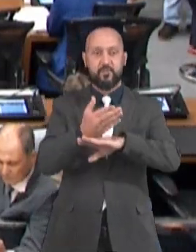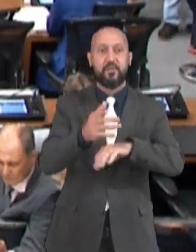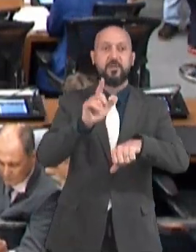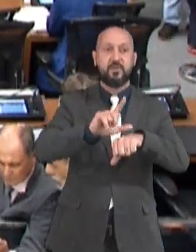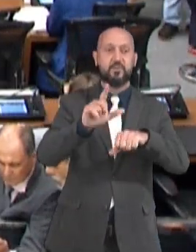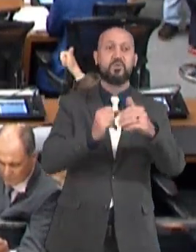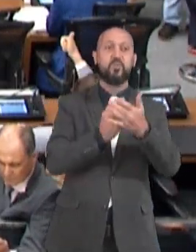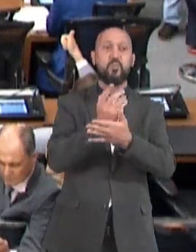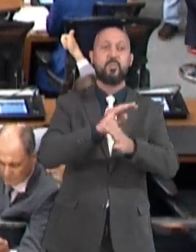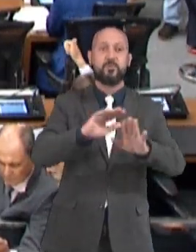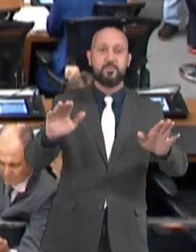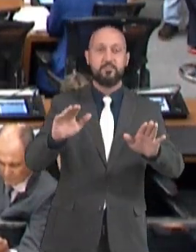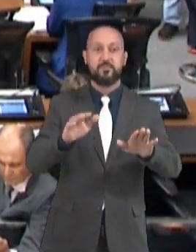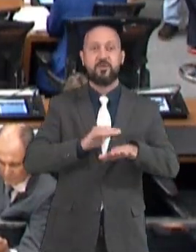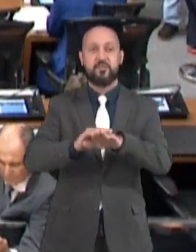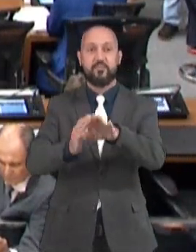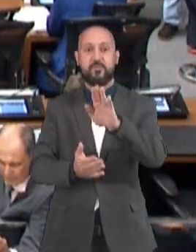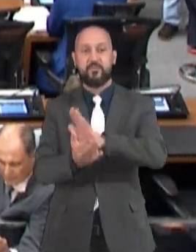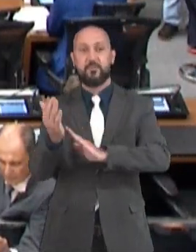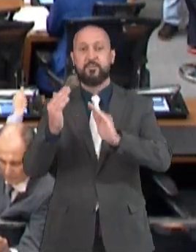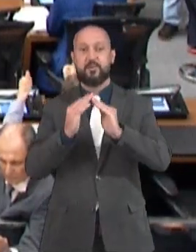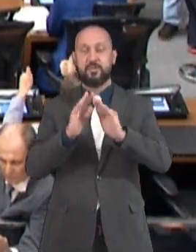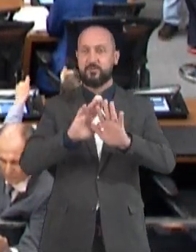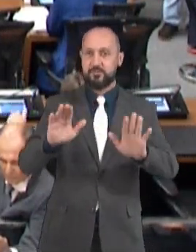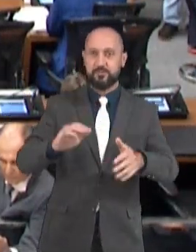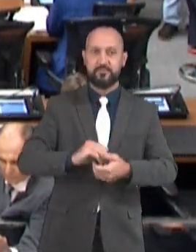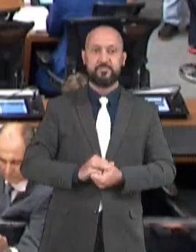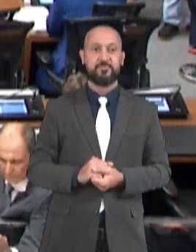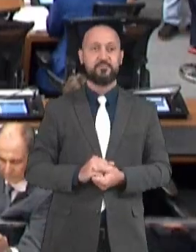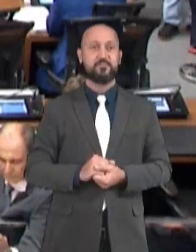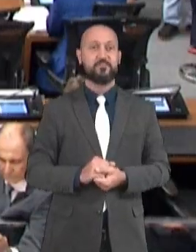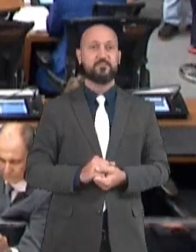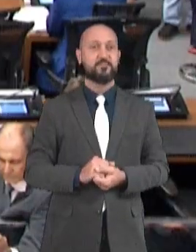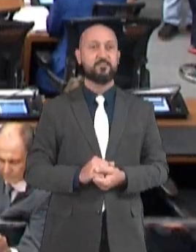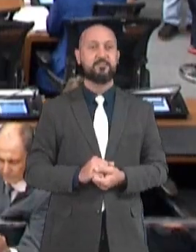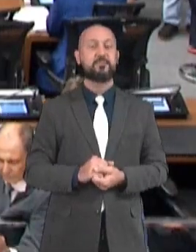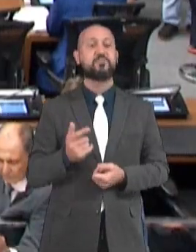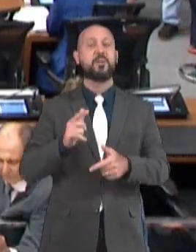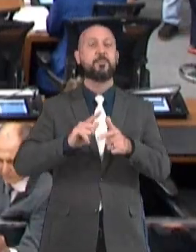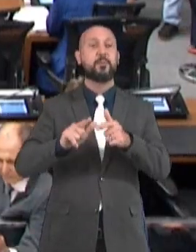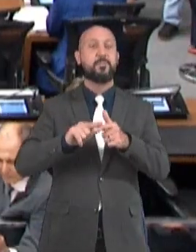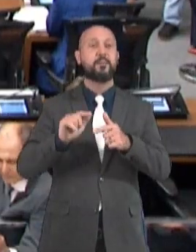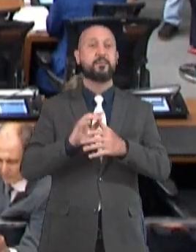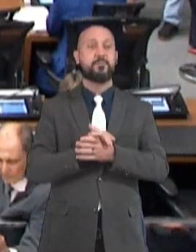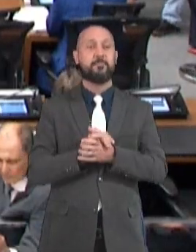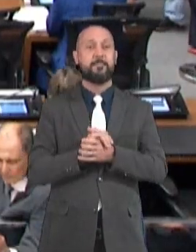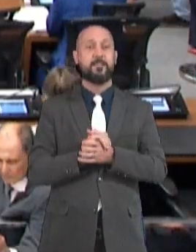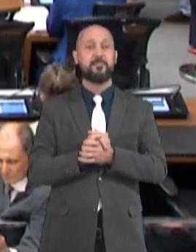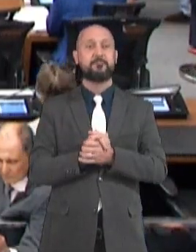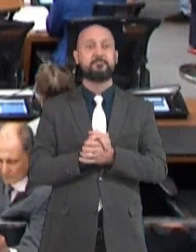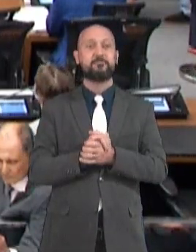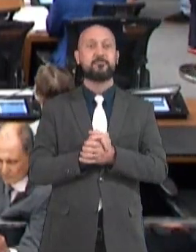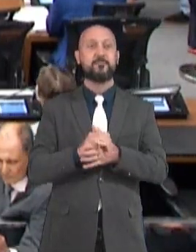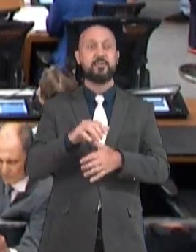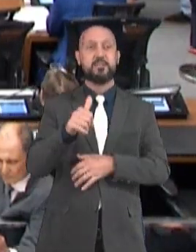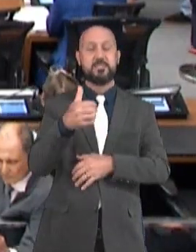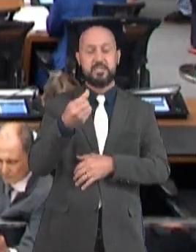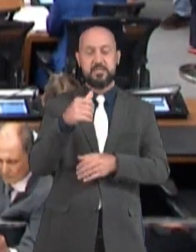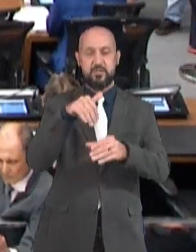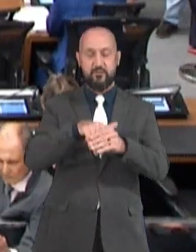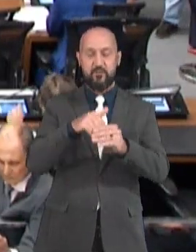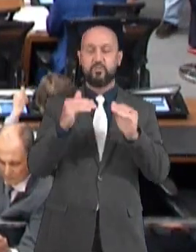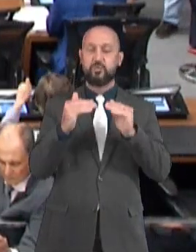loja, compra o produto, põe no carro, leva para casa, né? Acho que não tem problema. Mas foram